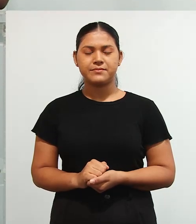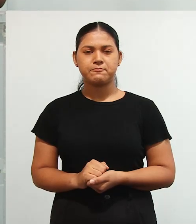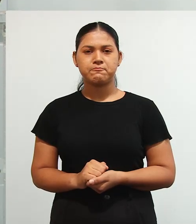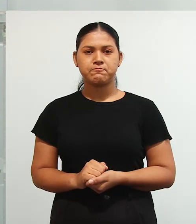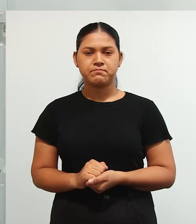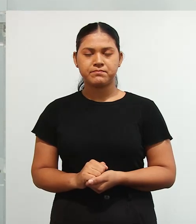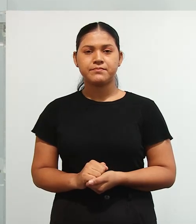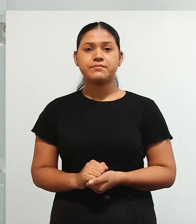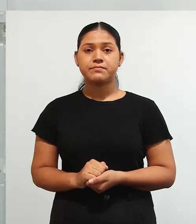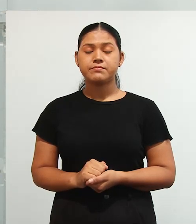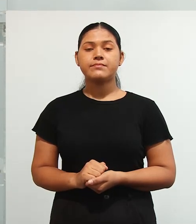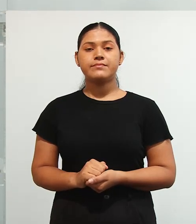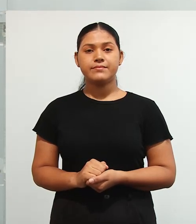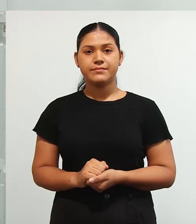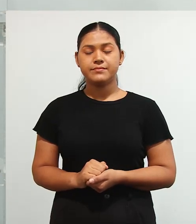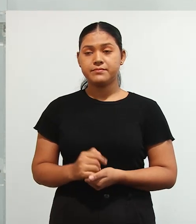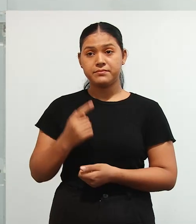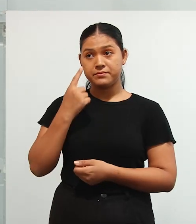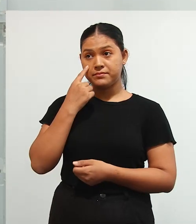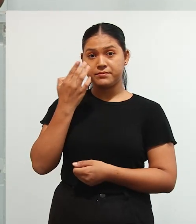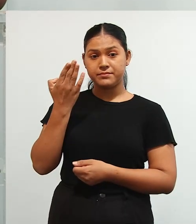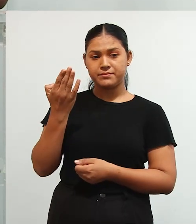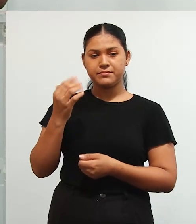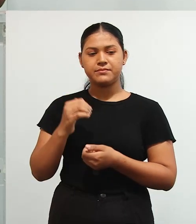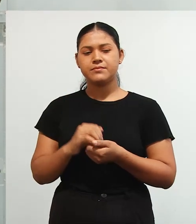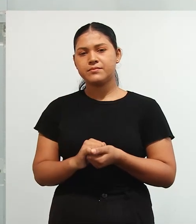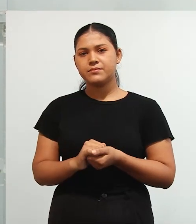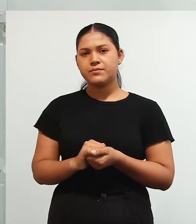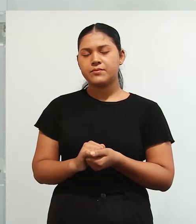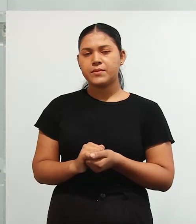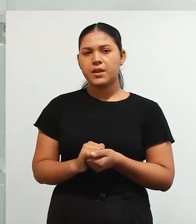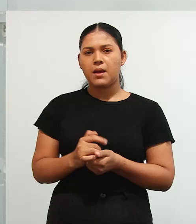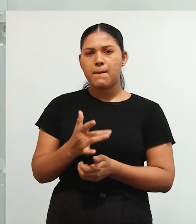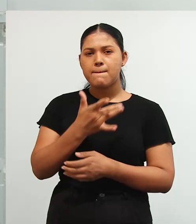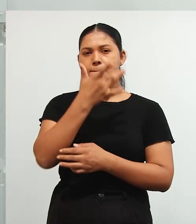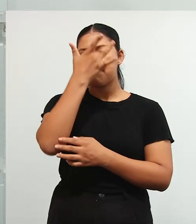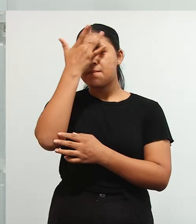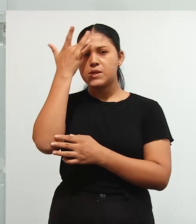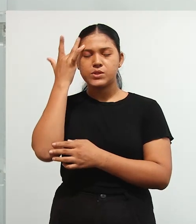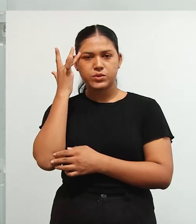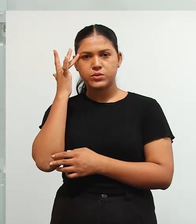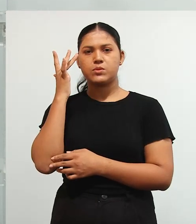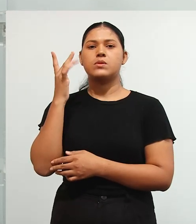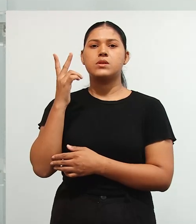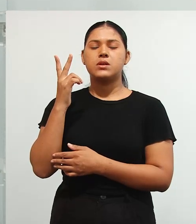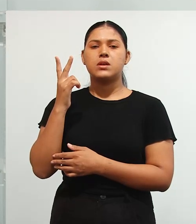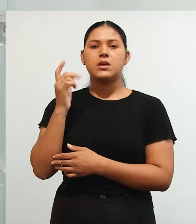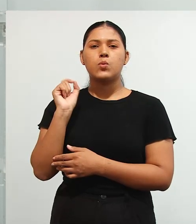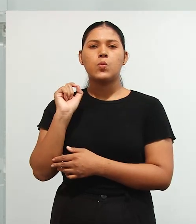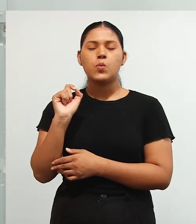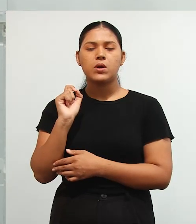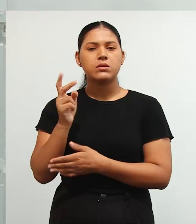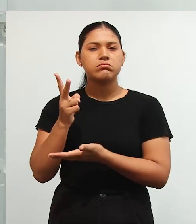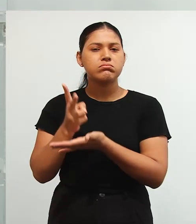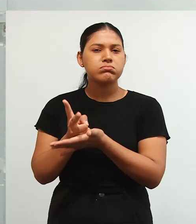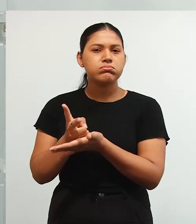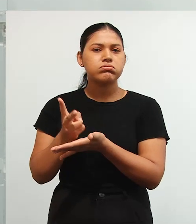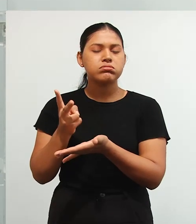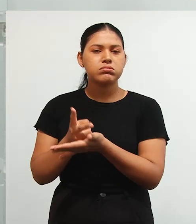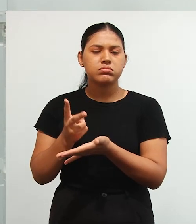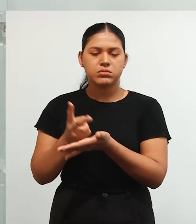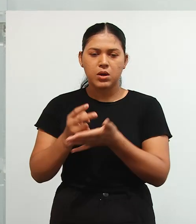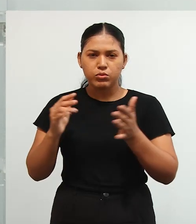uma instância, né? Um ente que tem contribuído bastante para a implementação da